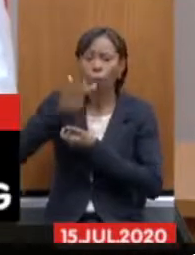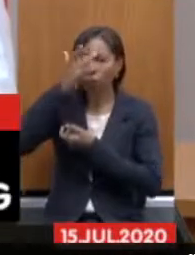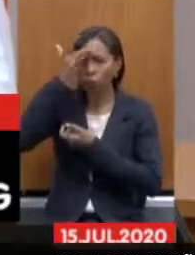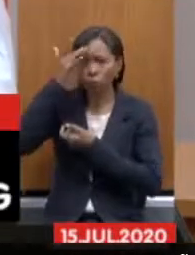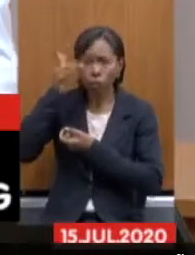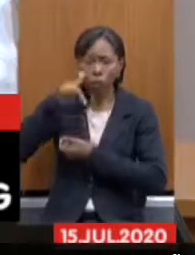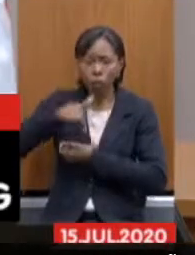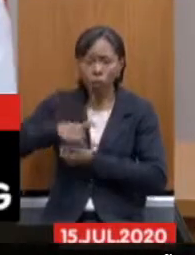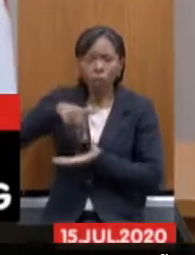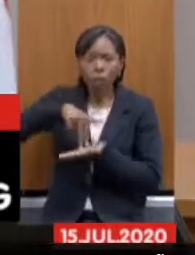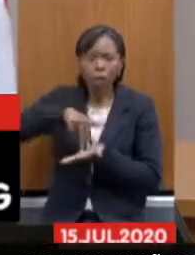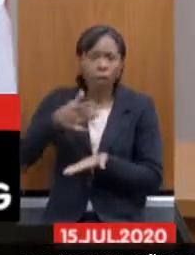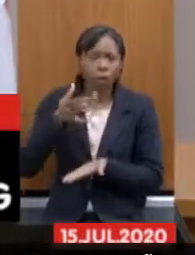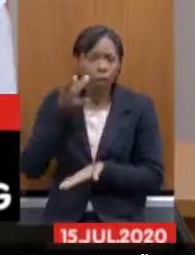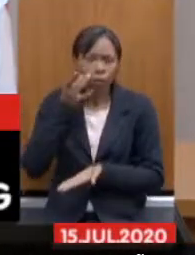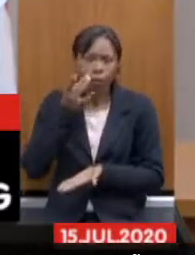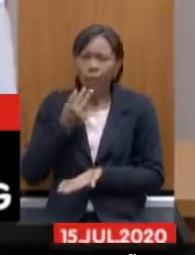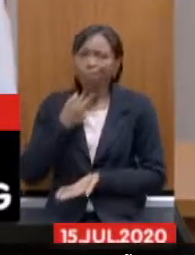plenário